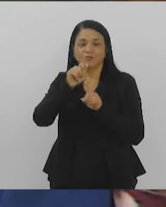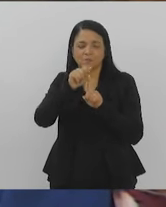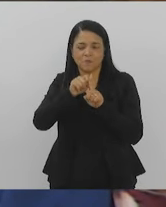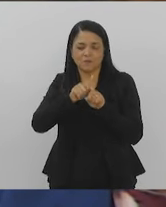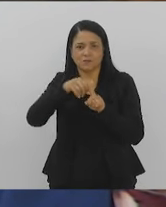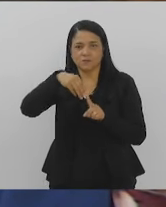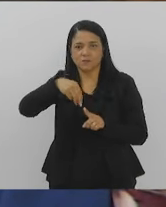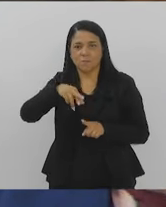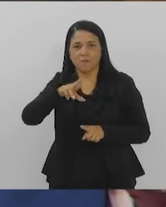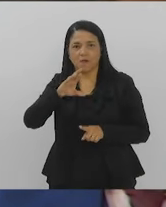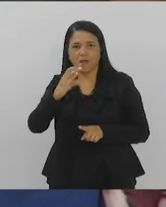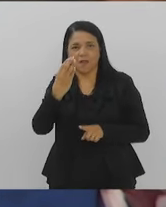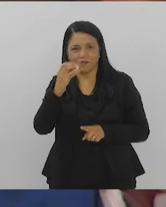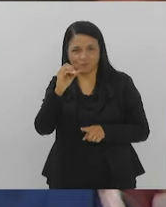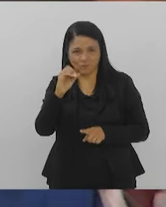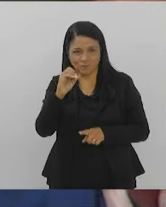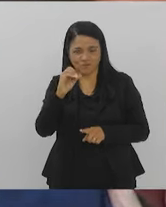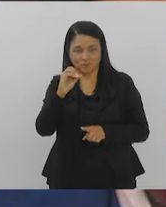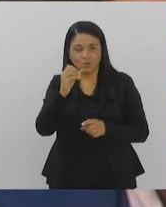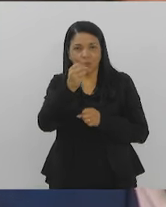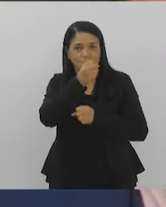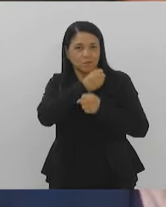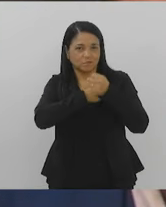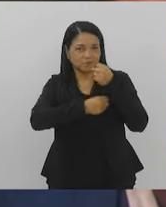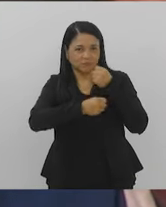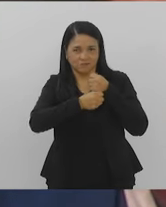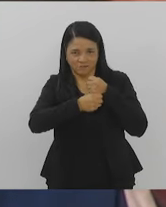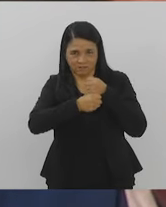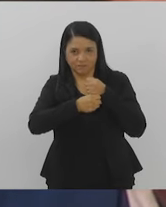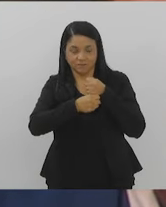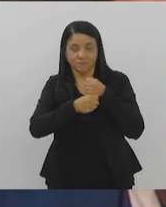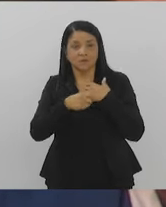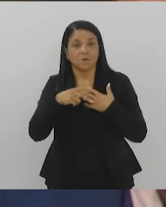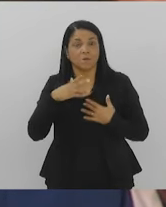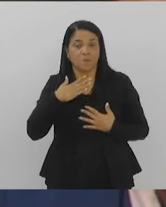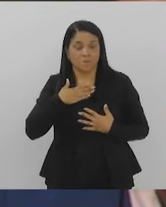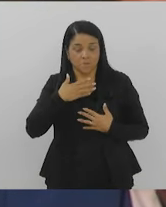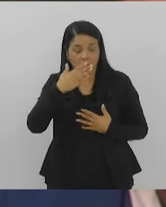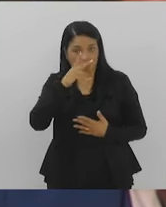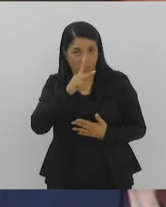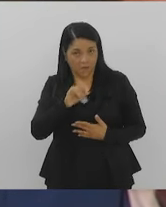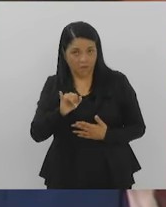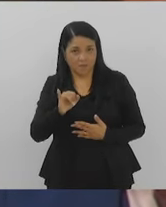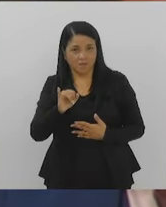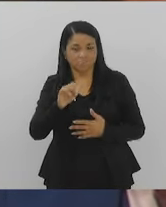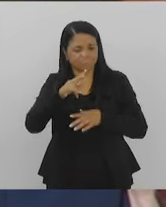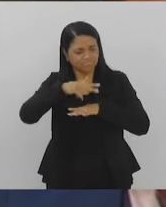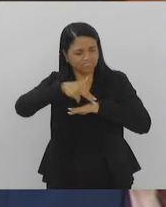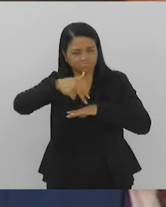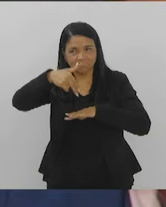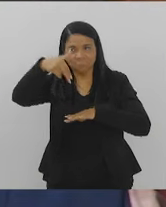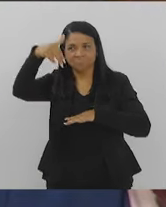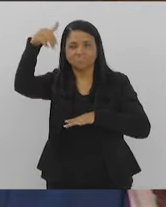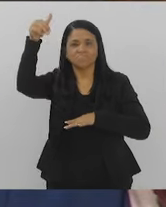passado. Meu pai partiu para o Senhor consciente.